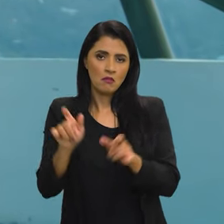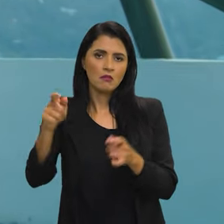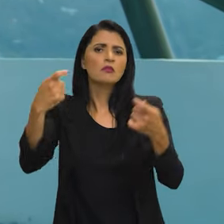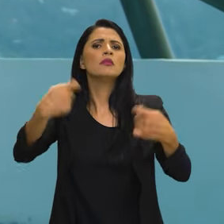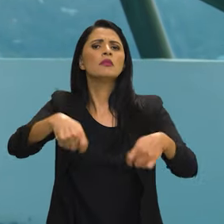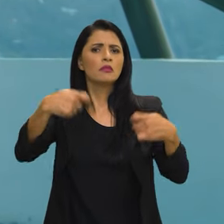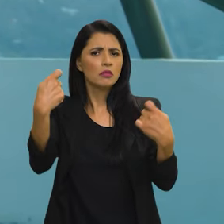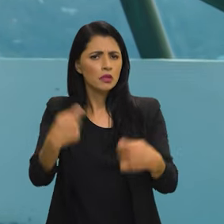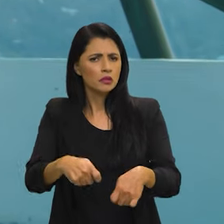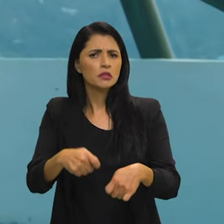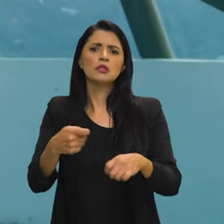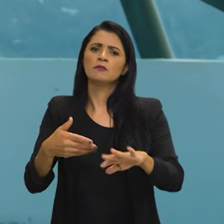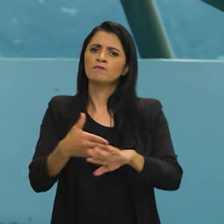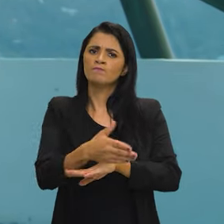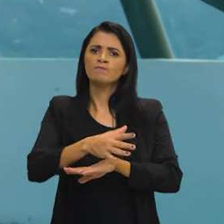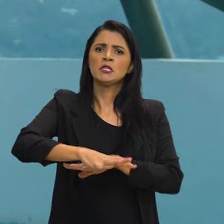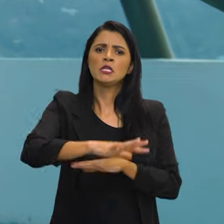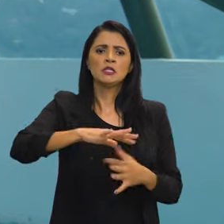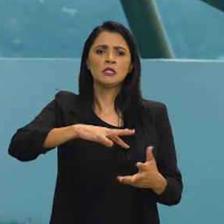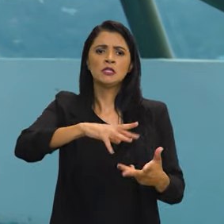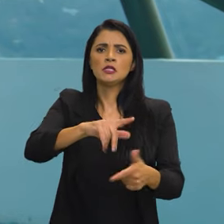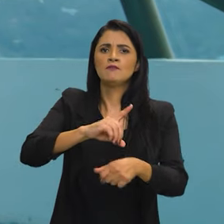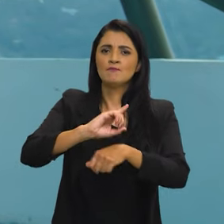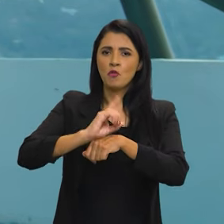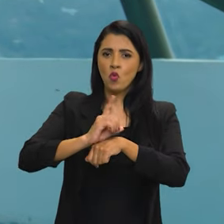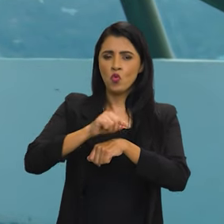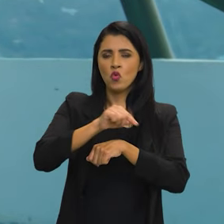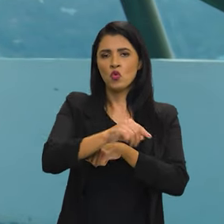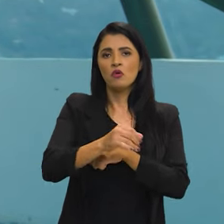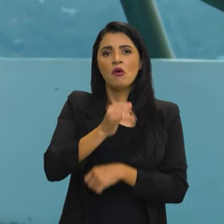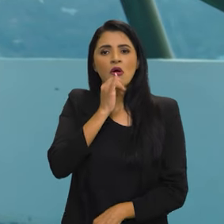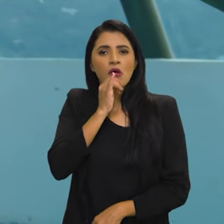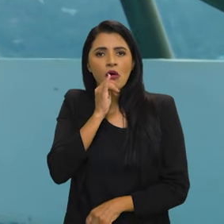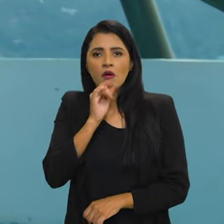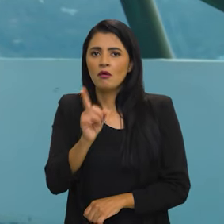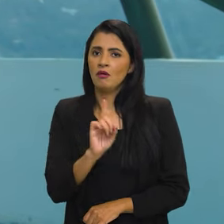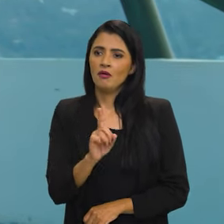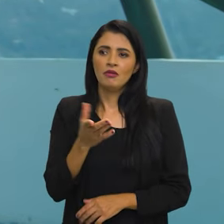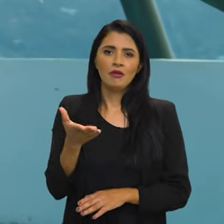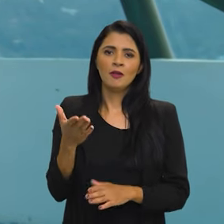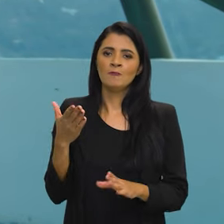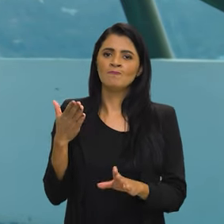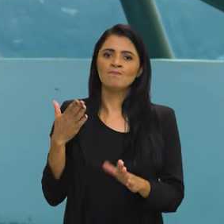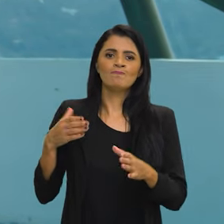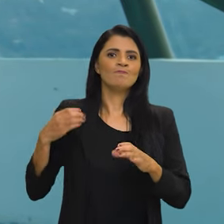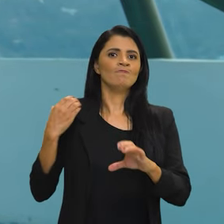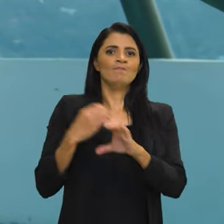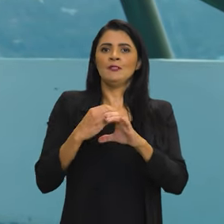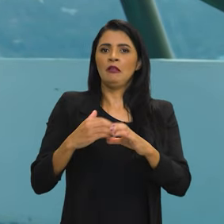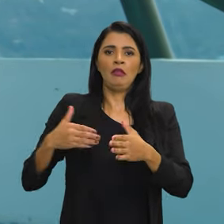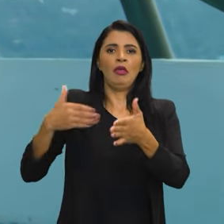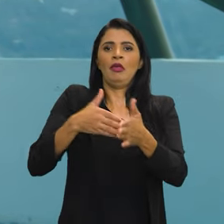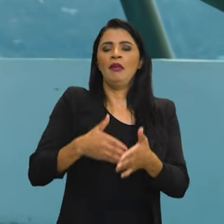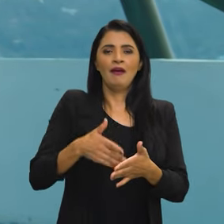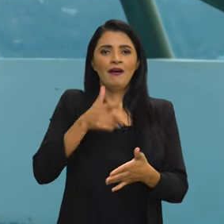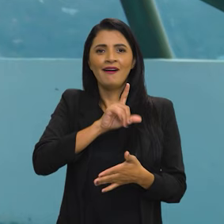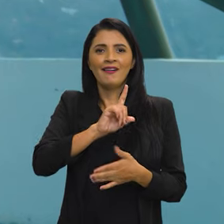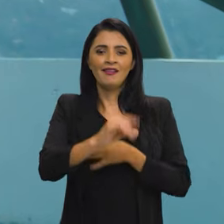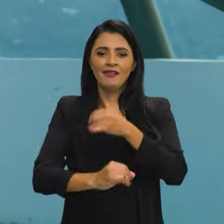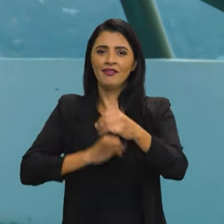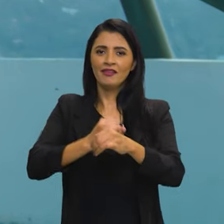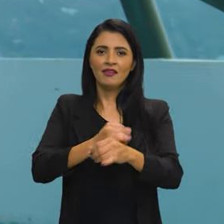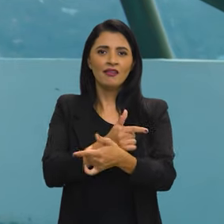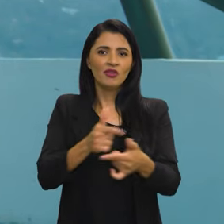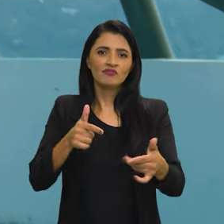precisam ser inseridos nesse mundo digital, que ainda não chegou para eles essa inclusão,